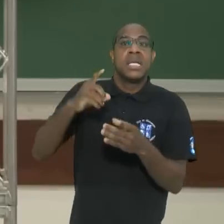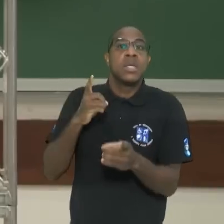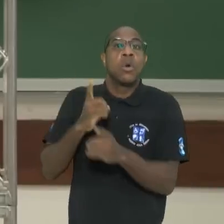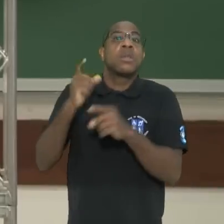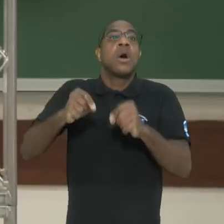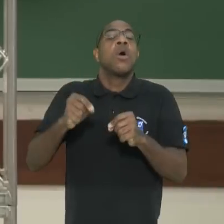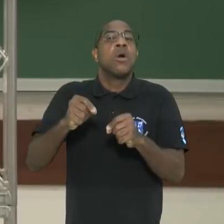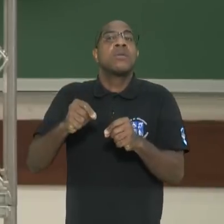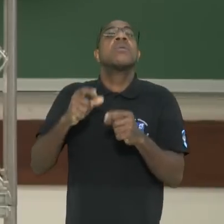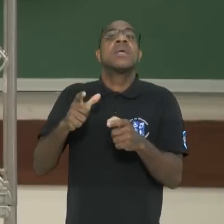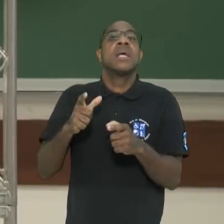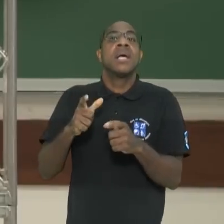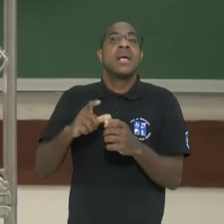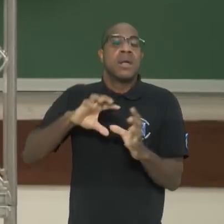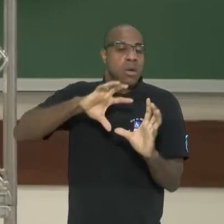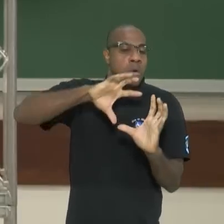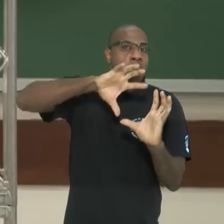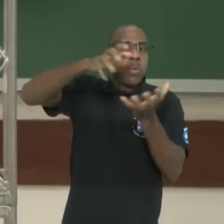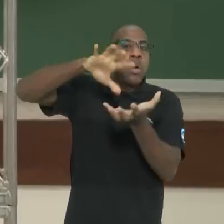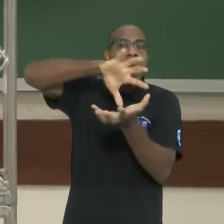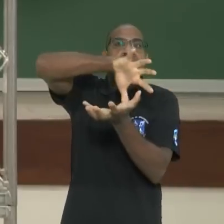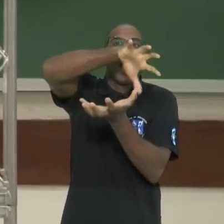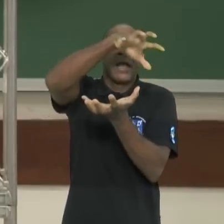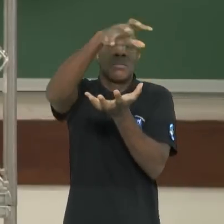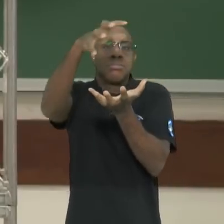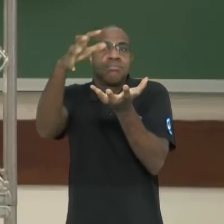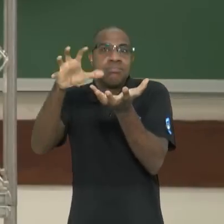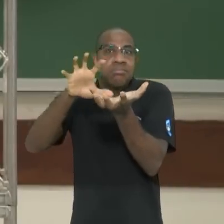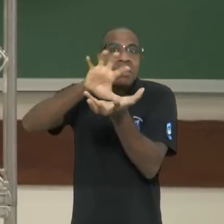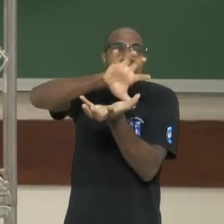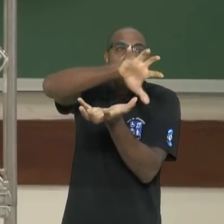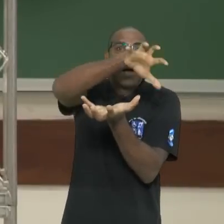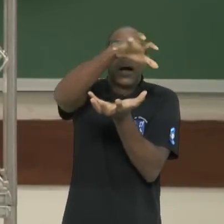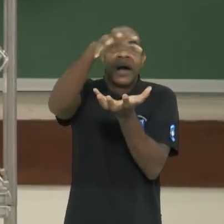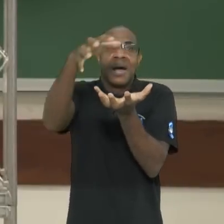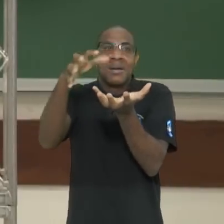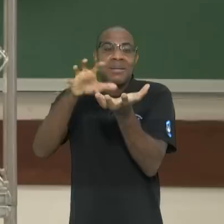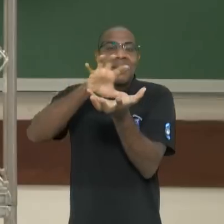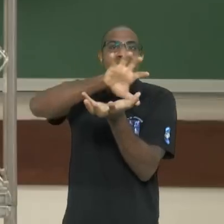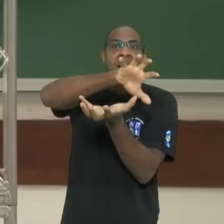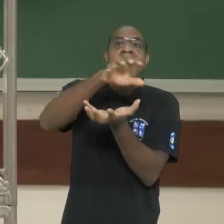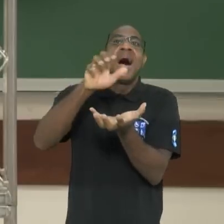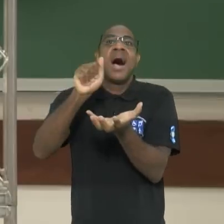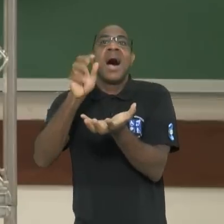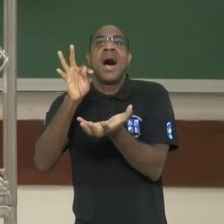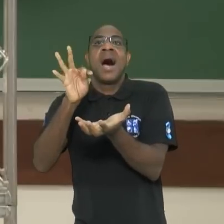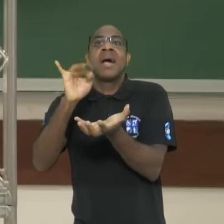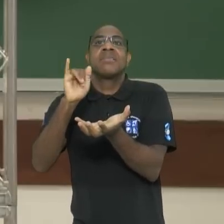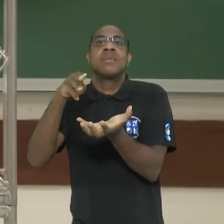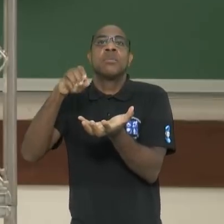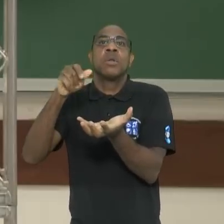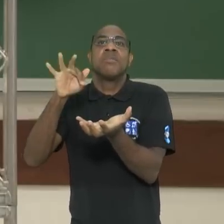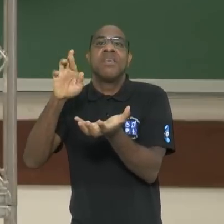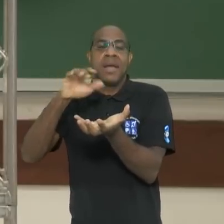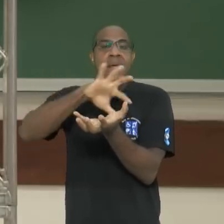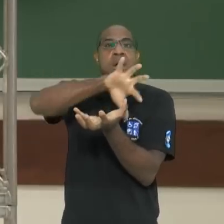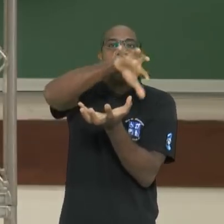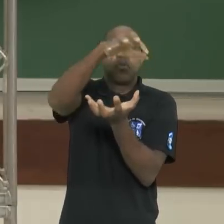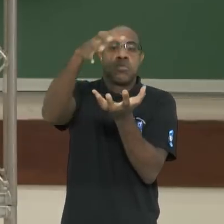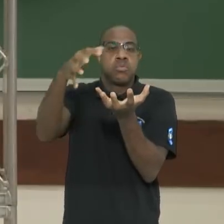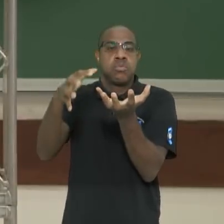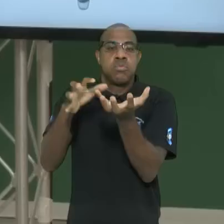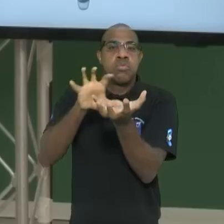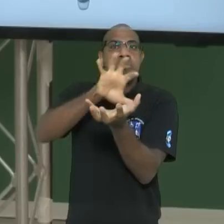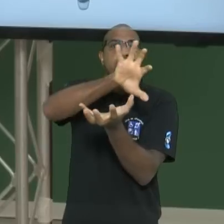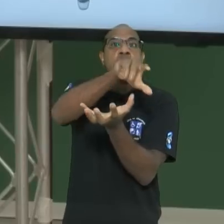de gás. Mais de 70% da nossa atmosfera é formada por gás nitrogênio. Só